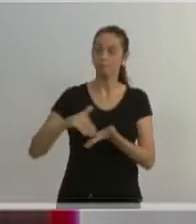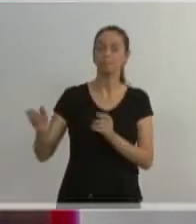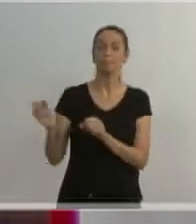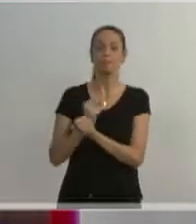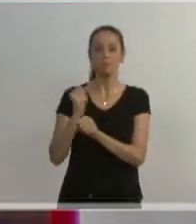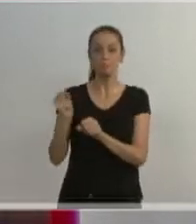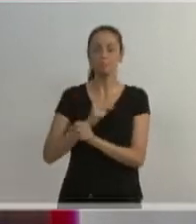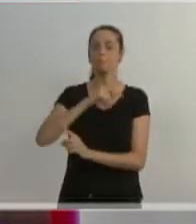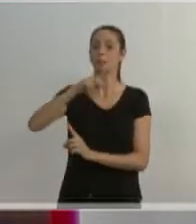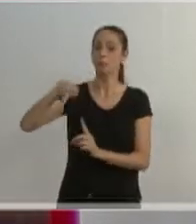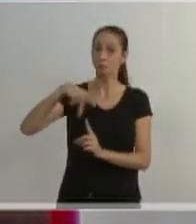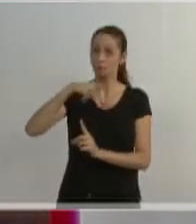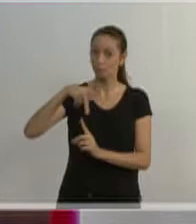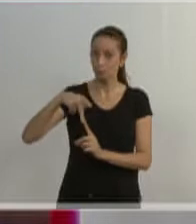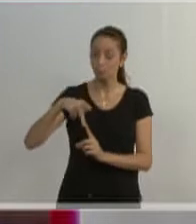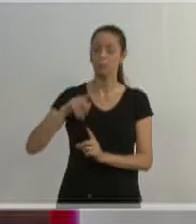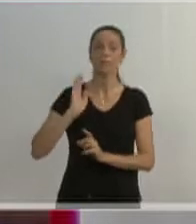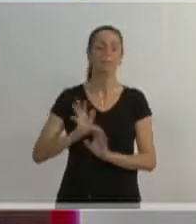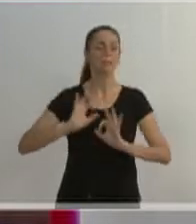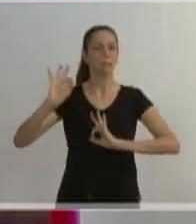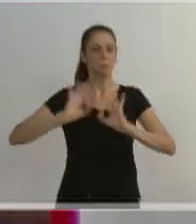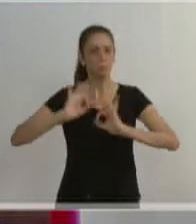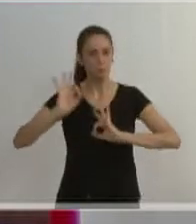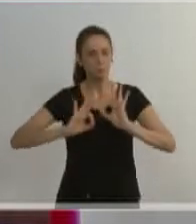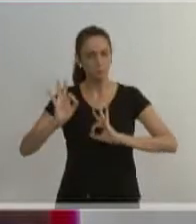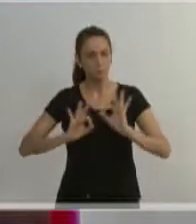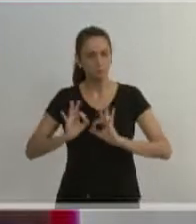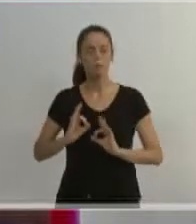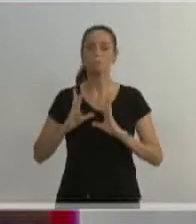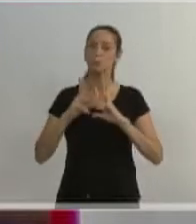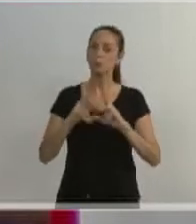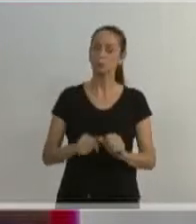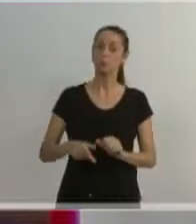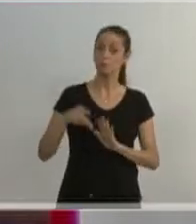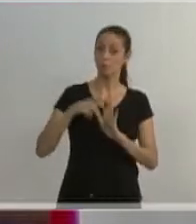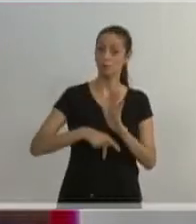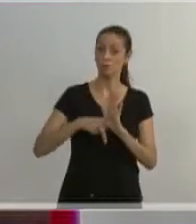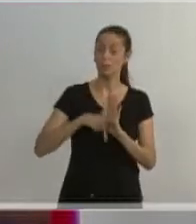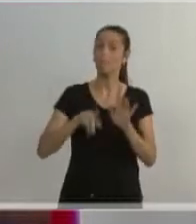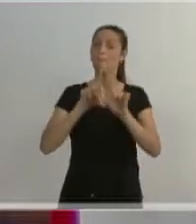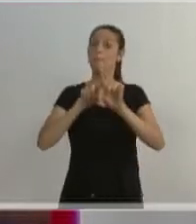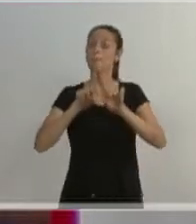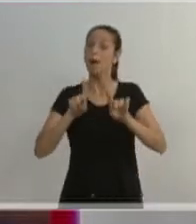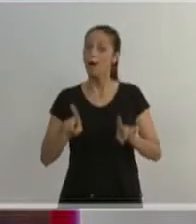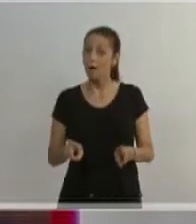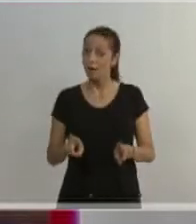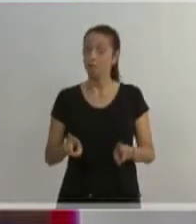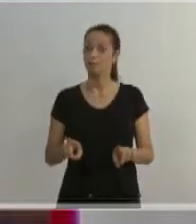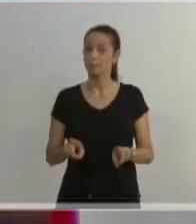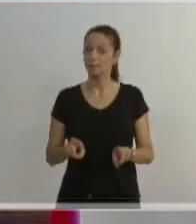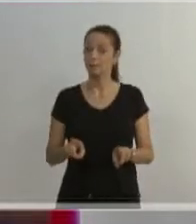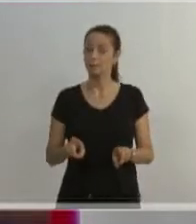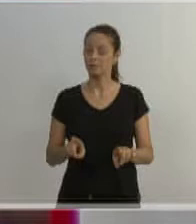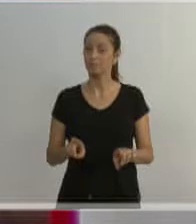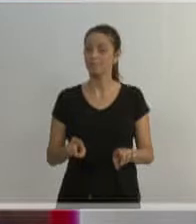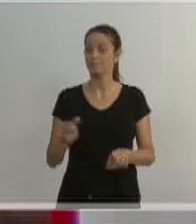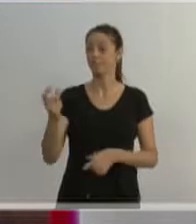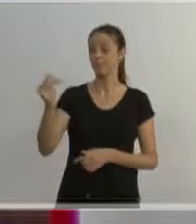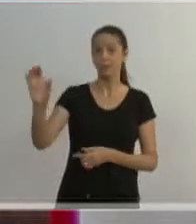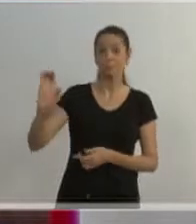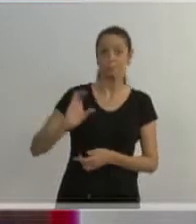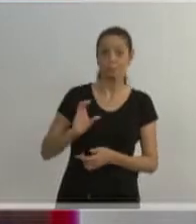que viabilizaram aí todo esse projeto mas em função da limitação dos recursos